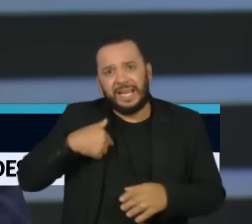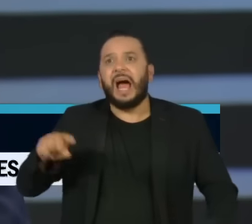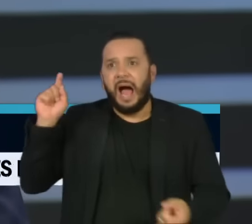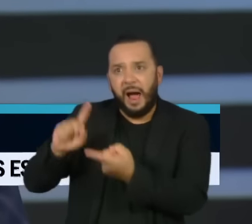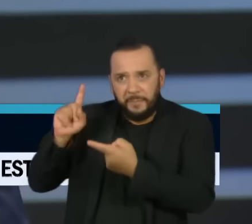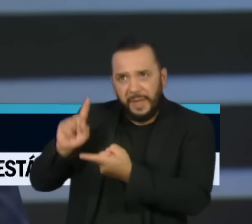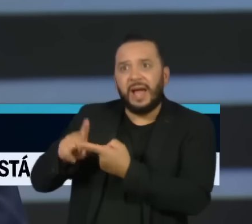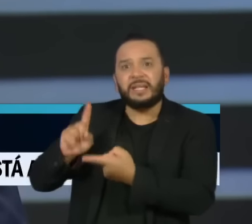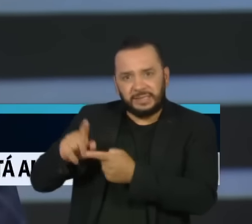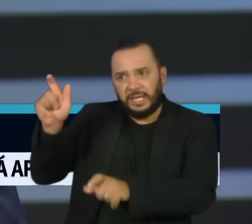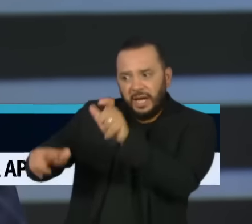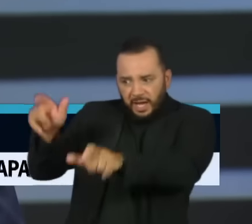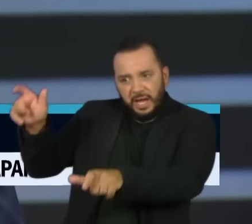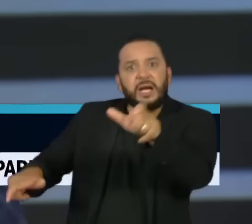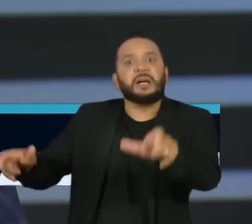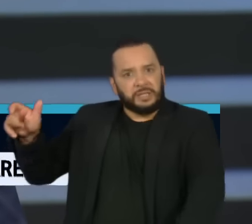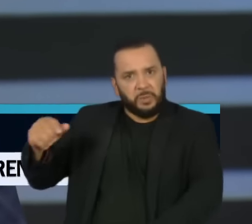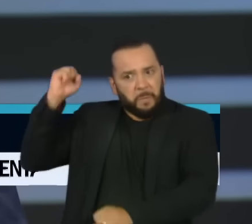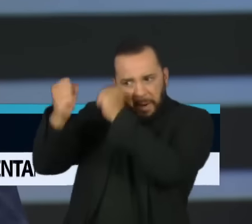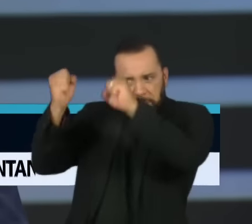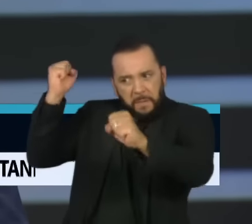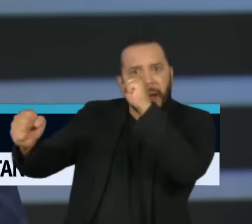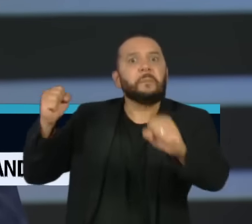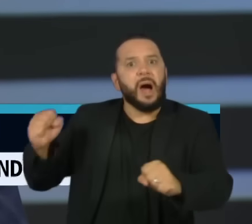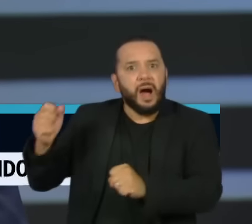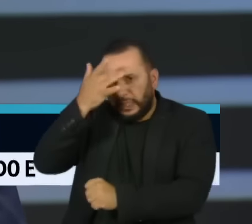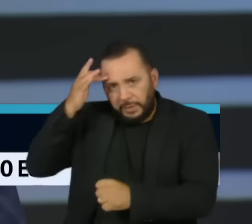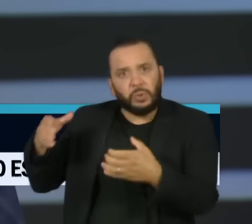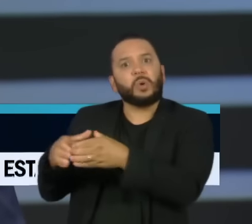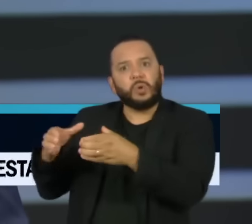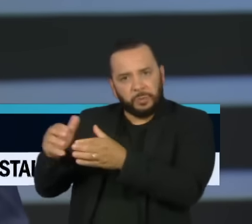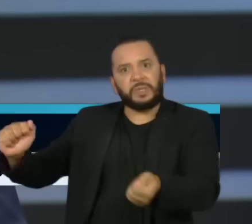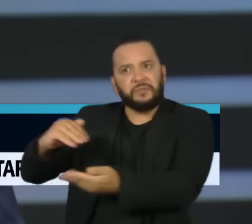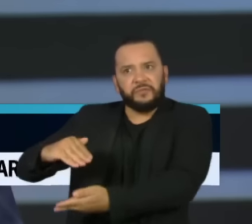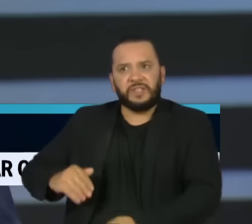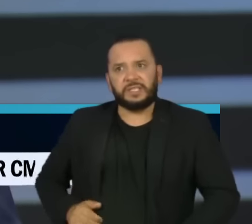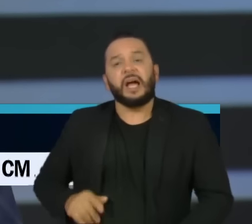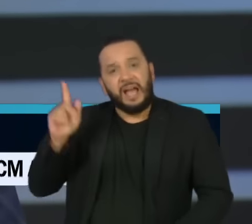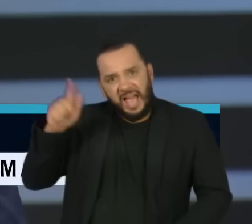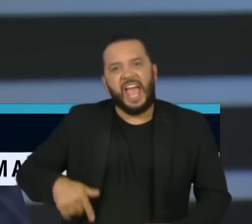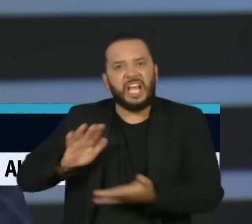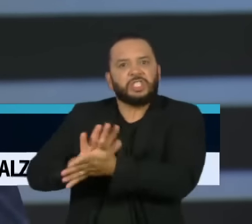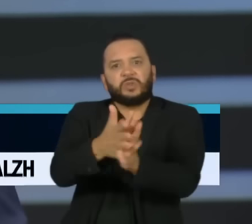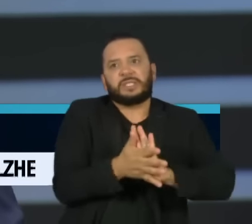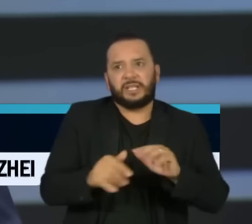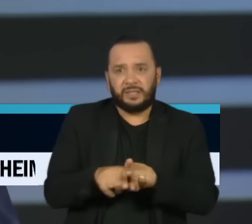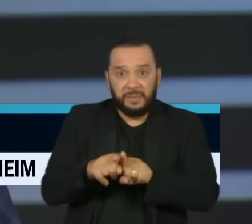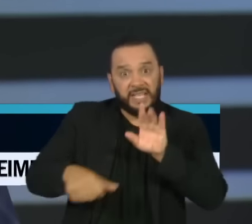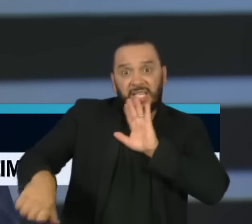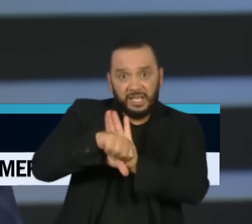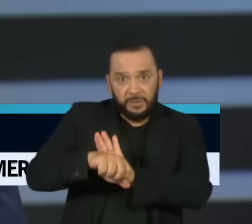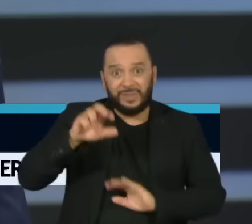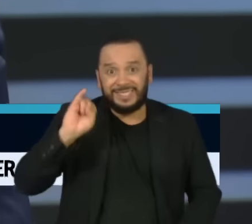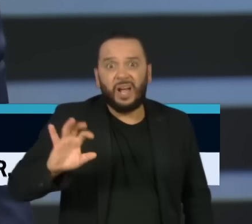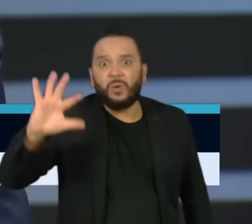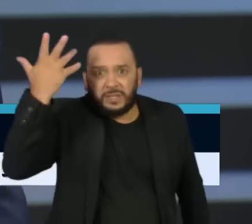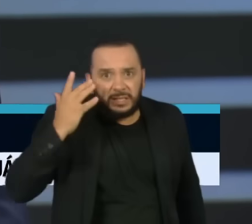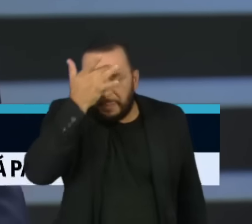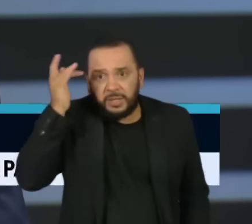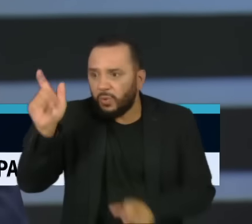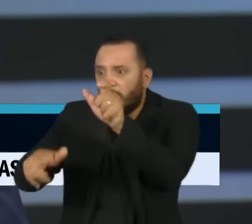de morte os membros da Anvisa. É um presidente, portanto, genocida e criminoso. E se acontecer alguma coisa com